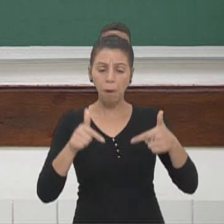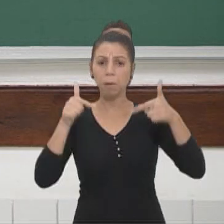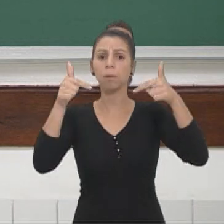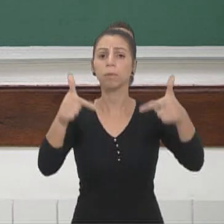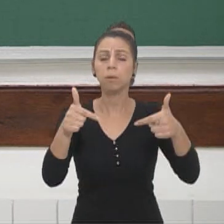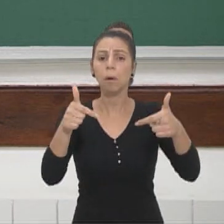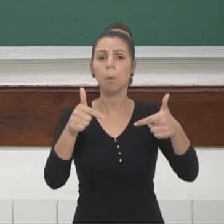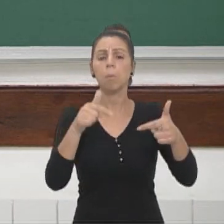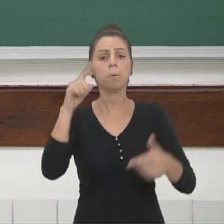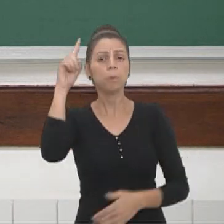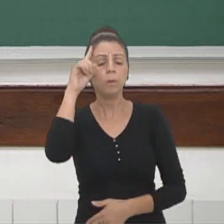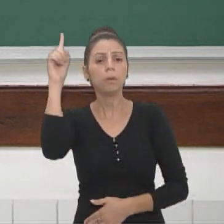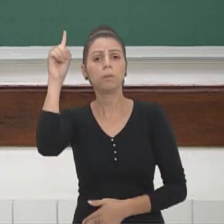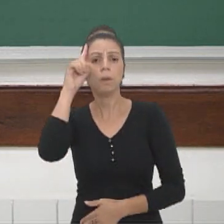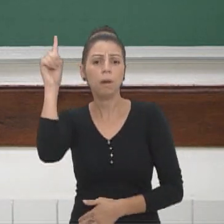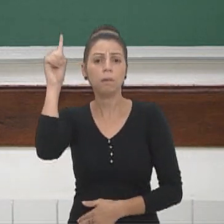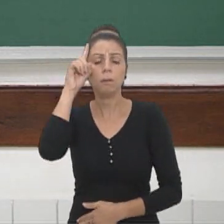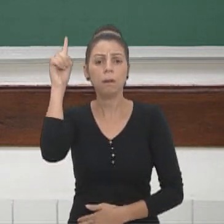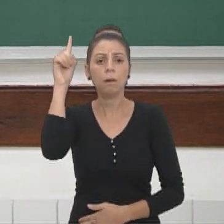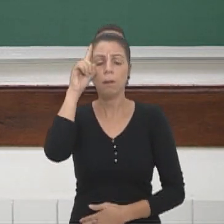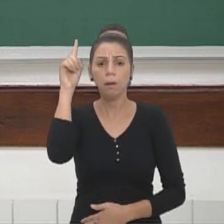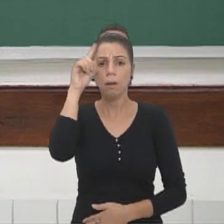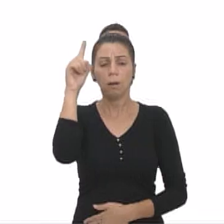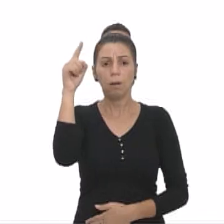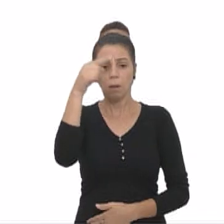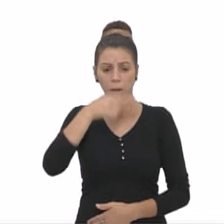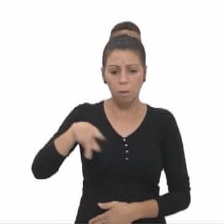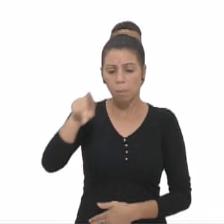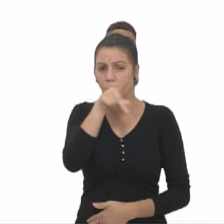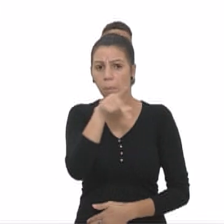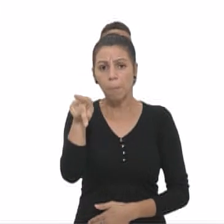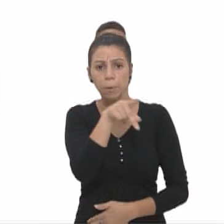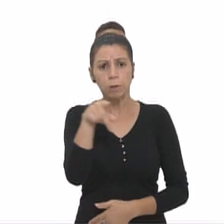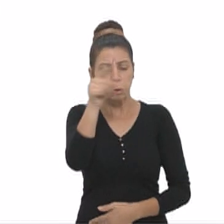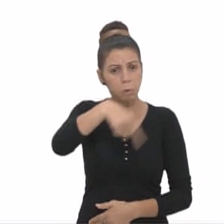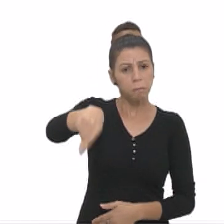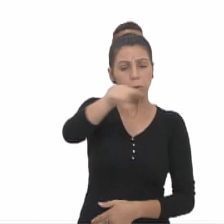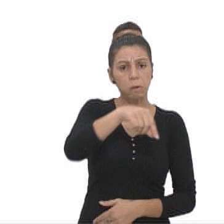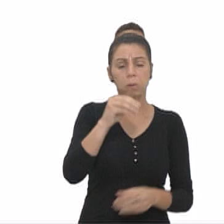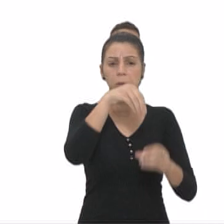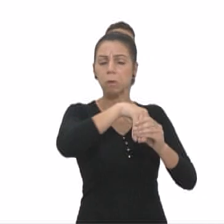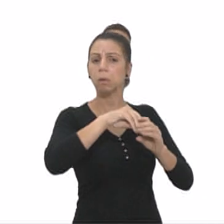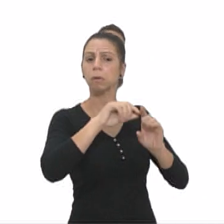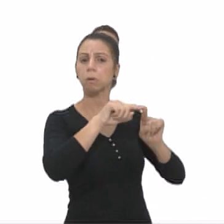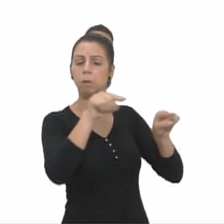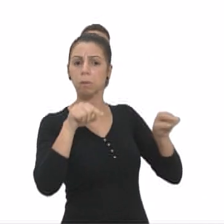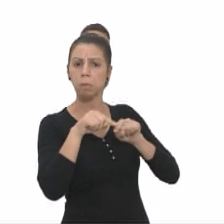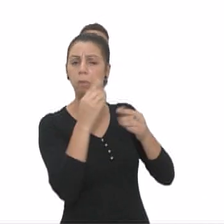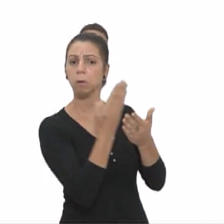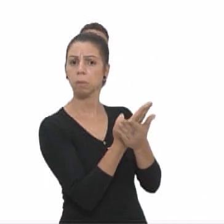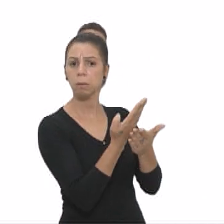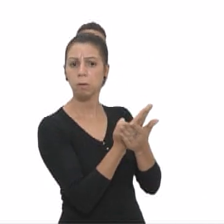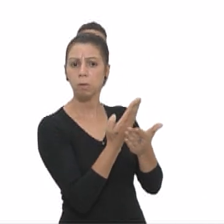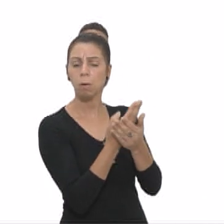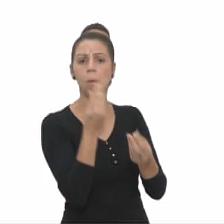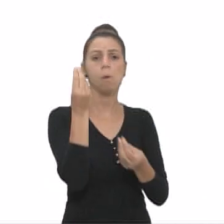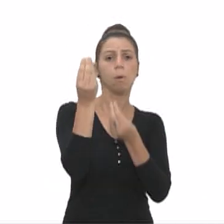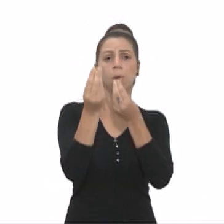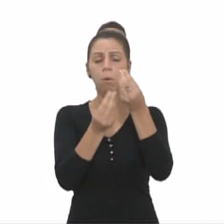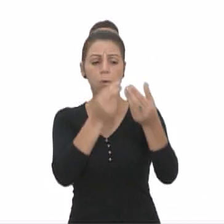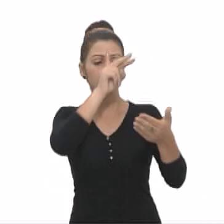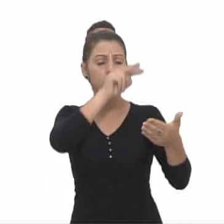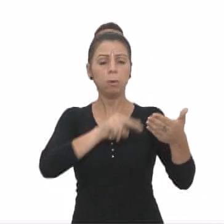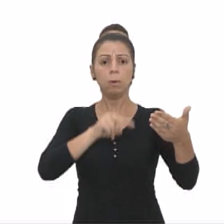dia, inclusive vocês e nós, professores e estudantes, no nosso dia a dia de sala de aula. De que forma se dará essa leitura nessa